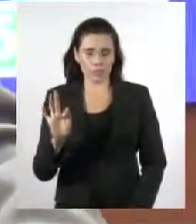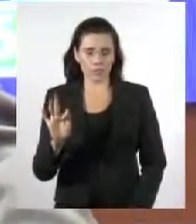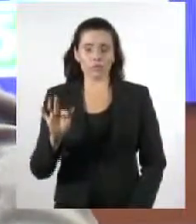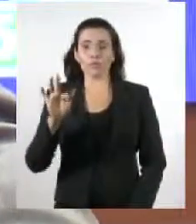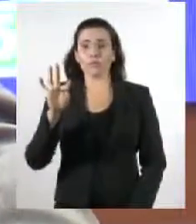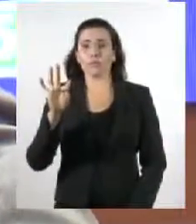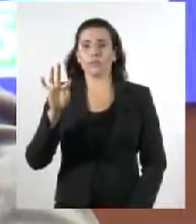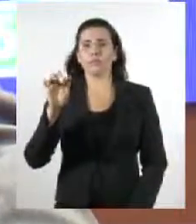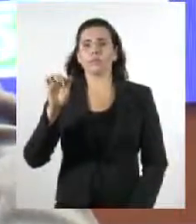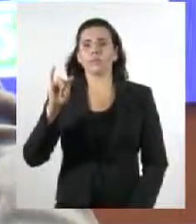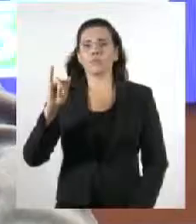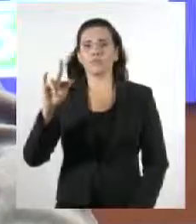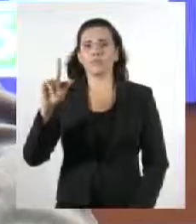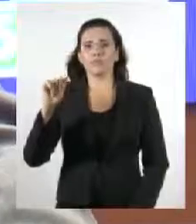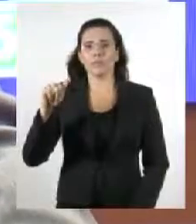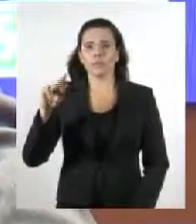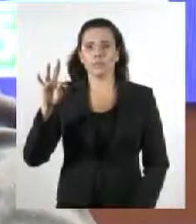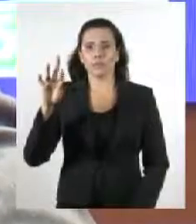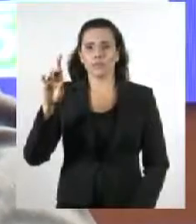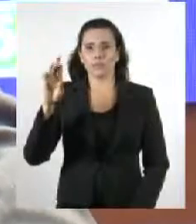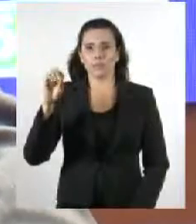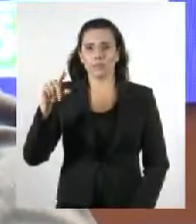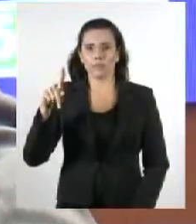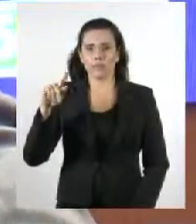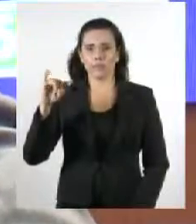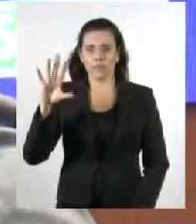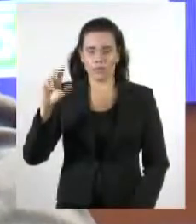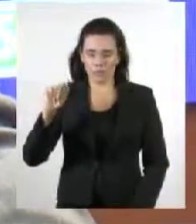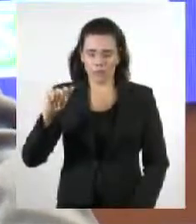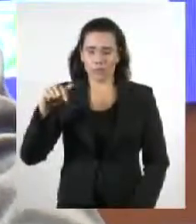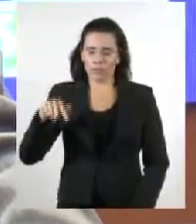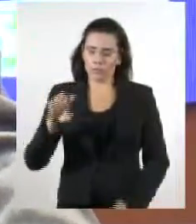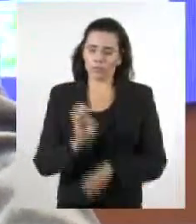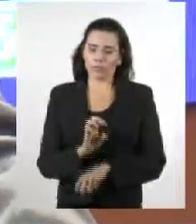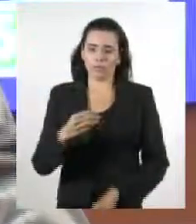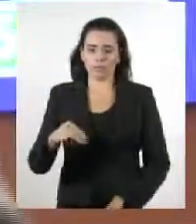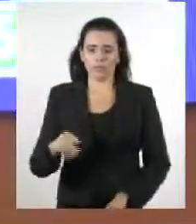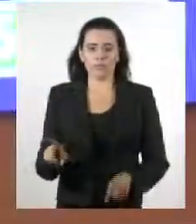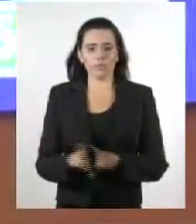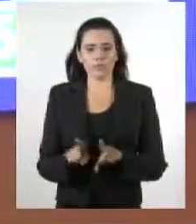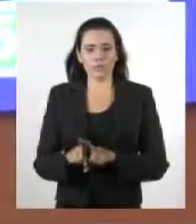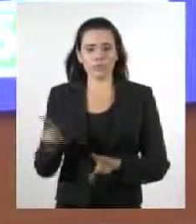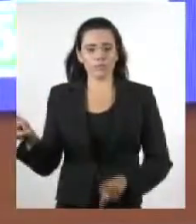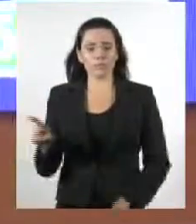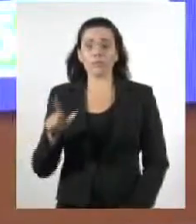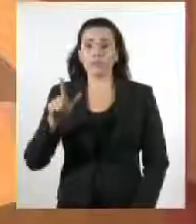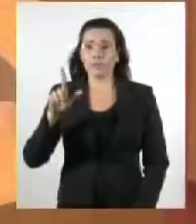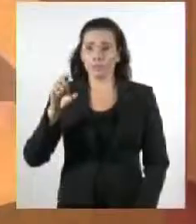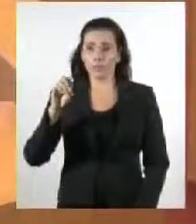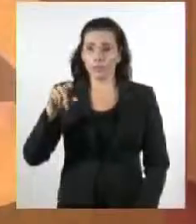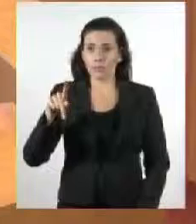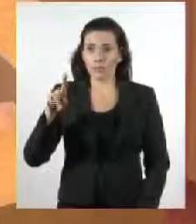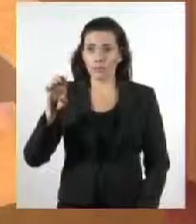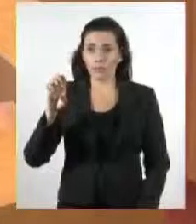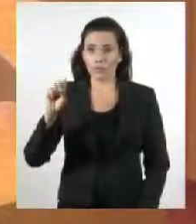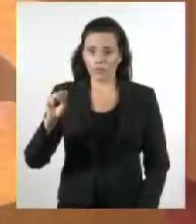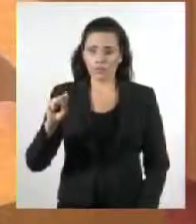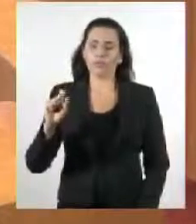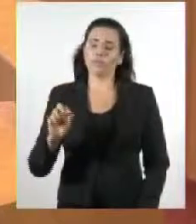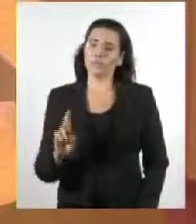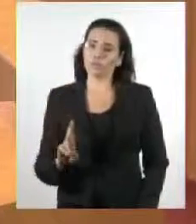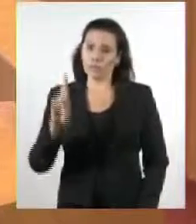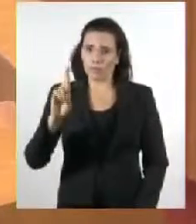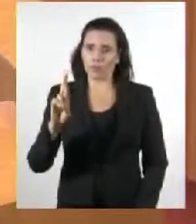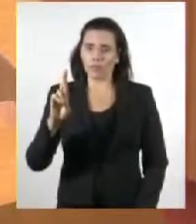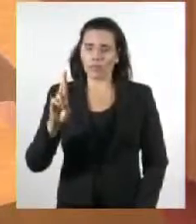Rui Lopes, que representa o Hospital Aldenor Abelo, através da Fundação Antônio Dino, na FEMAR, e o